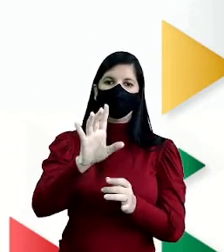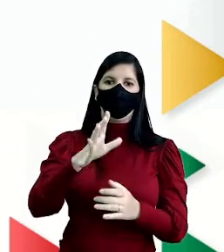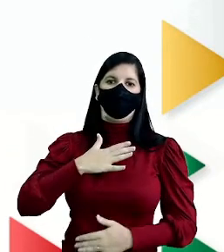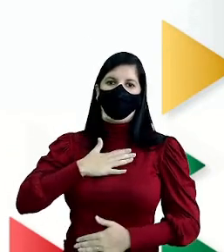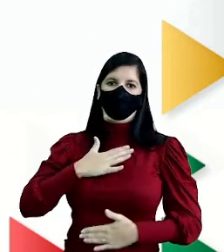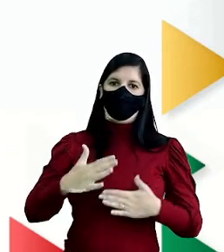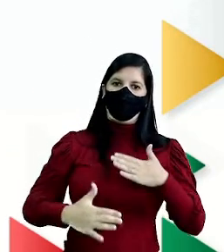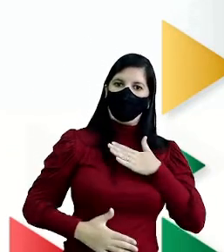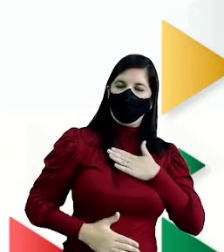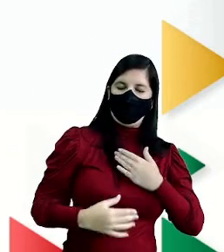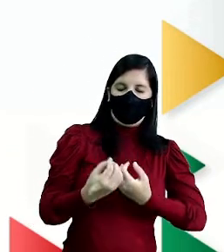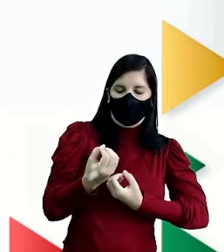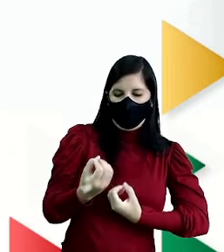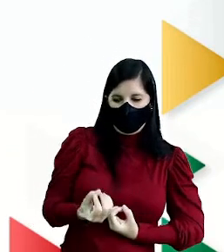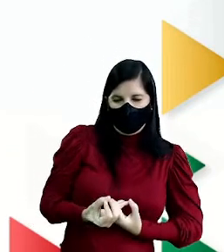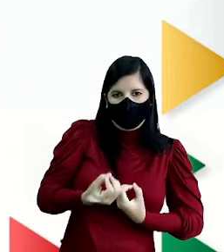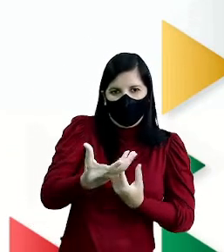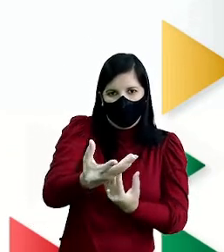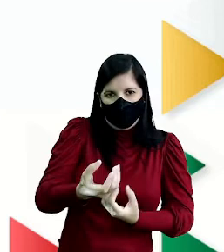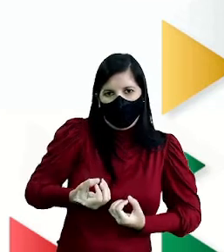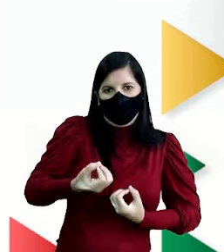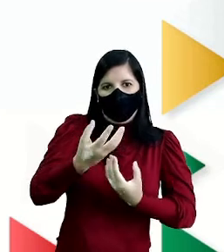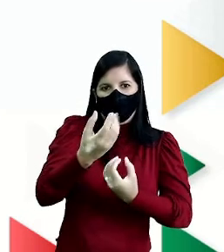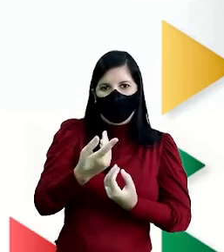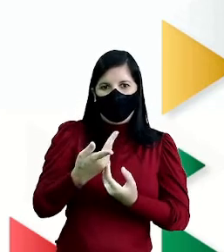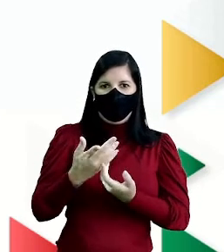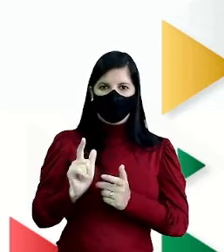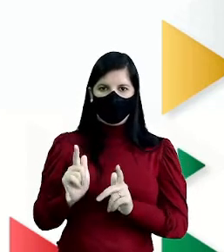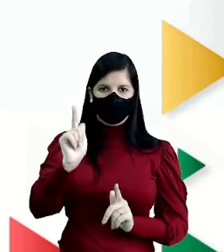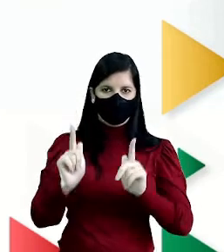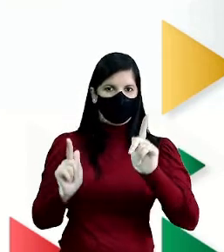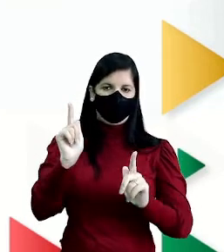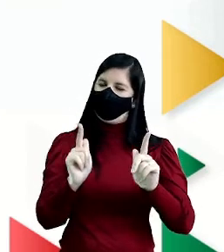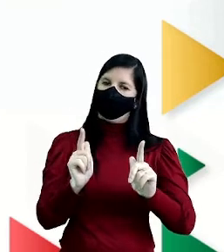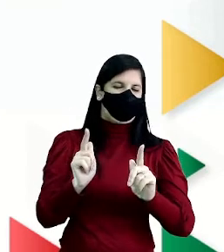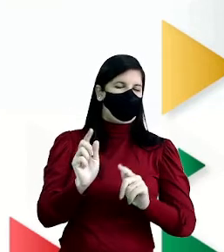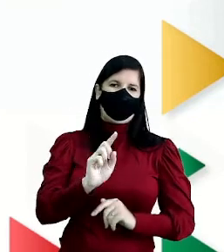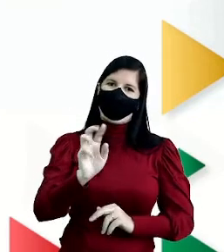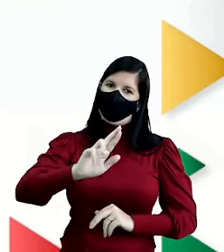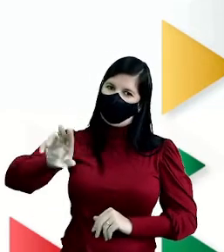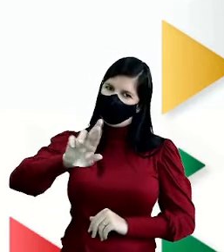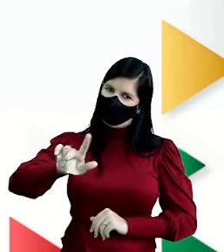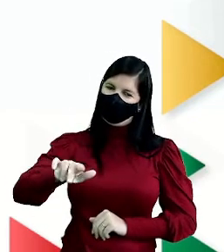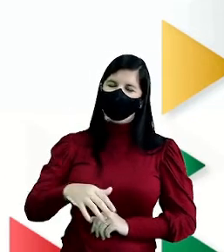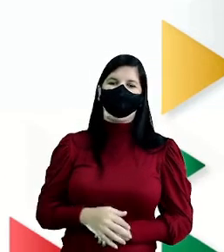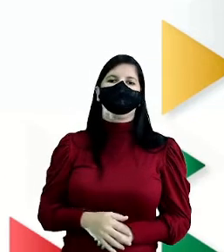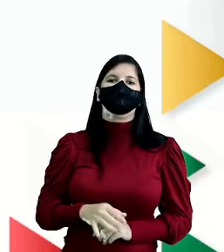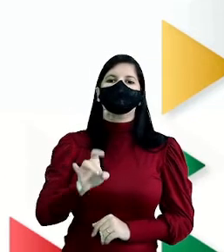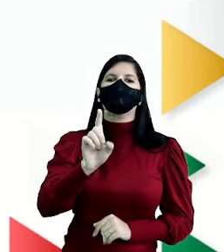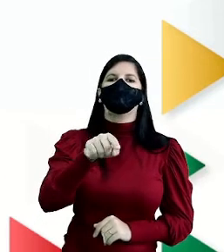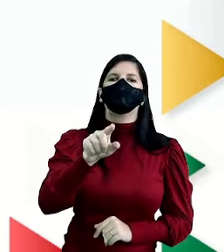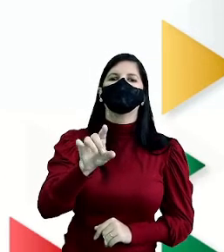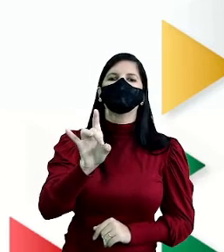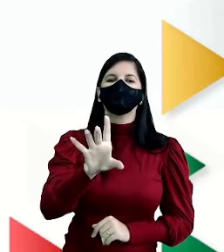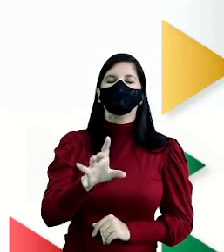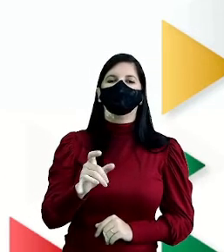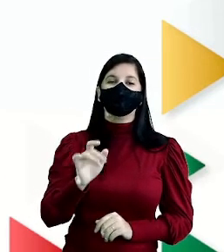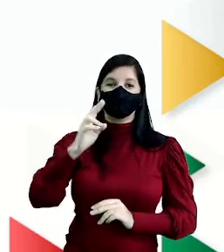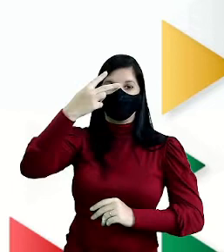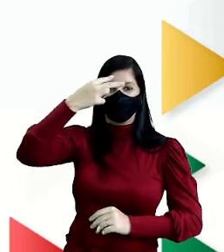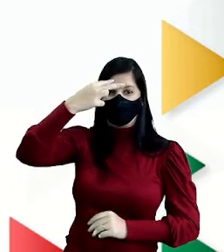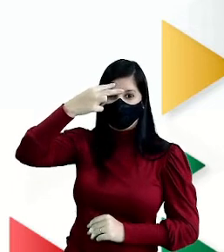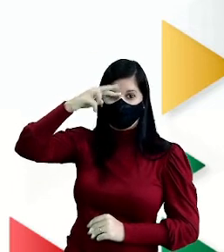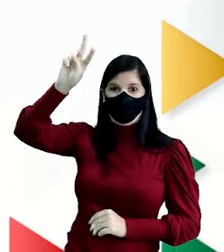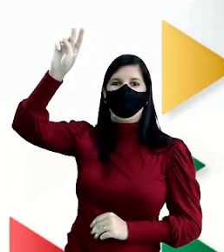lá se expressando, né? Não é mímica, né? Pantomima não é mímica, certo? É apenas você contar uma